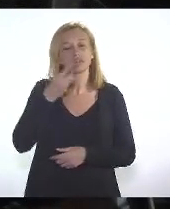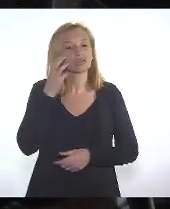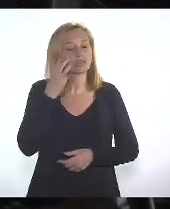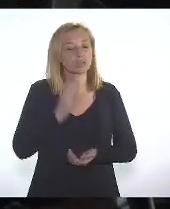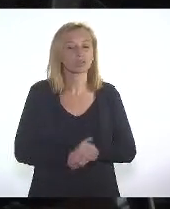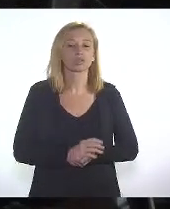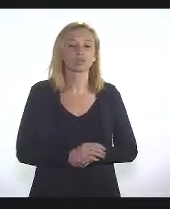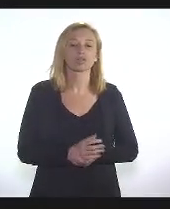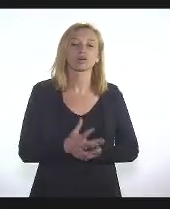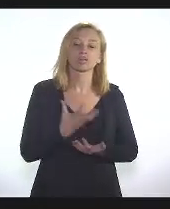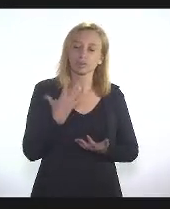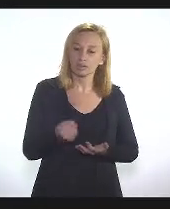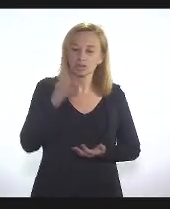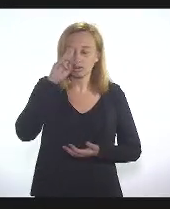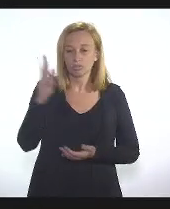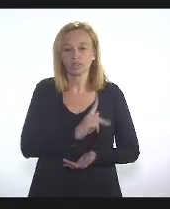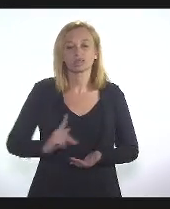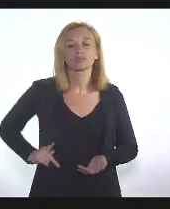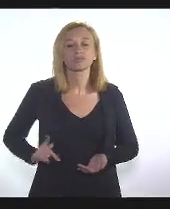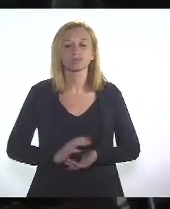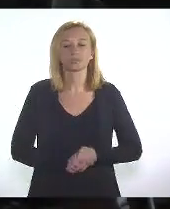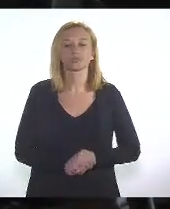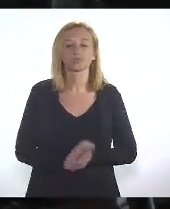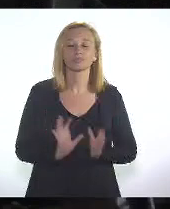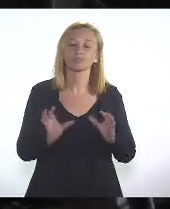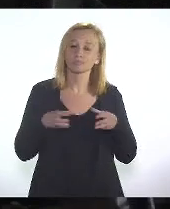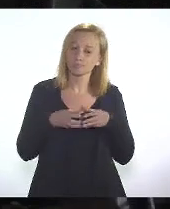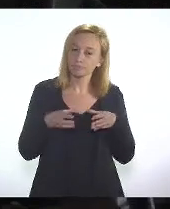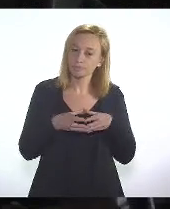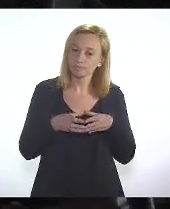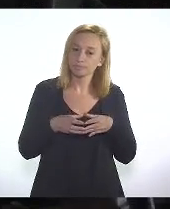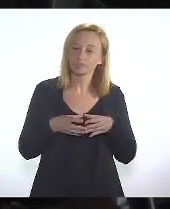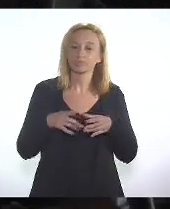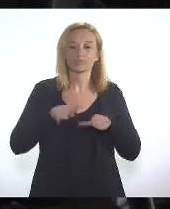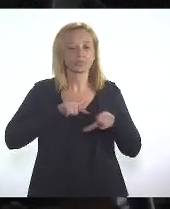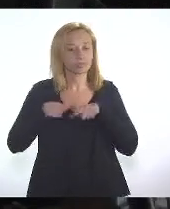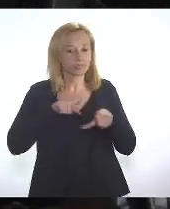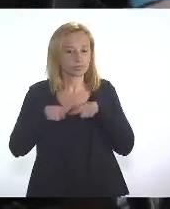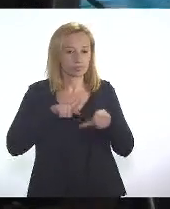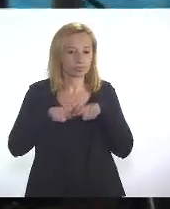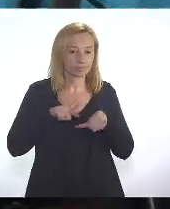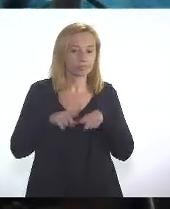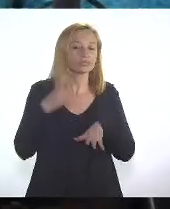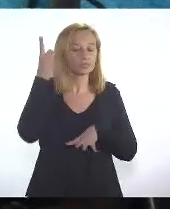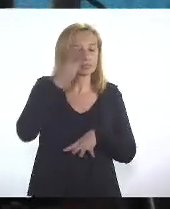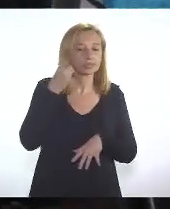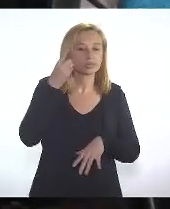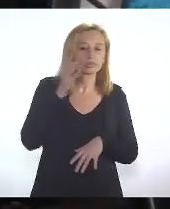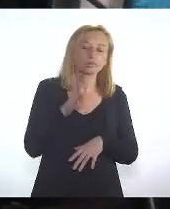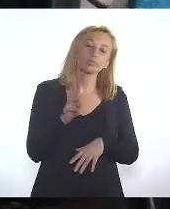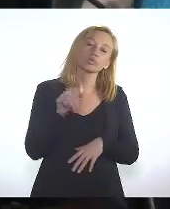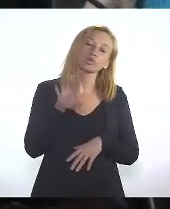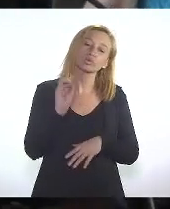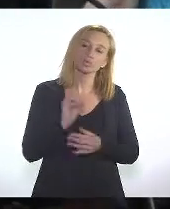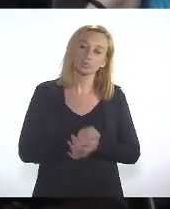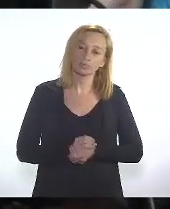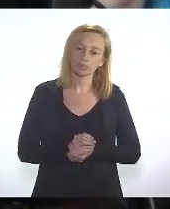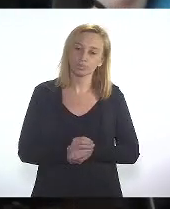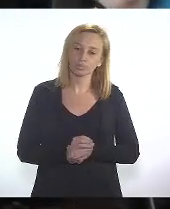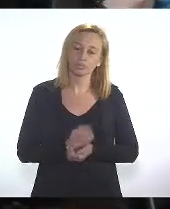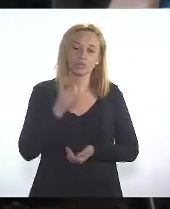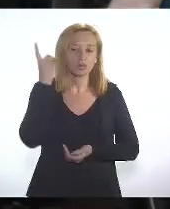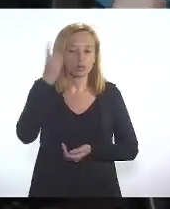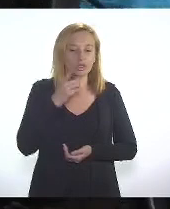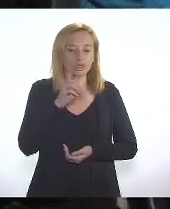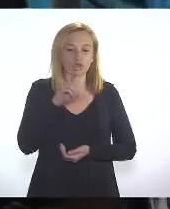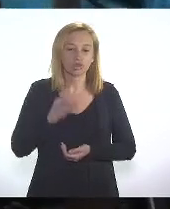No mérito, parecia favorável, presidente. Pela Comissão de Trabalho, deputado Bruno Dauari. Deputado